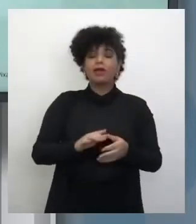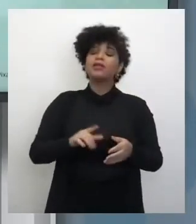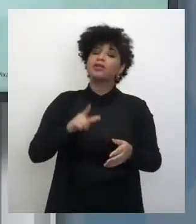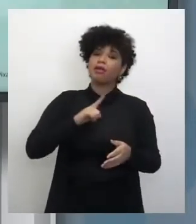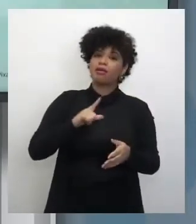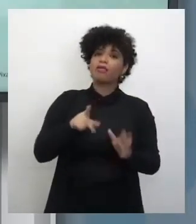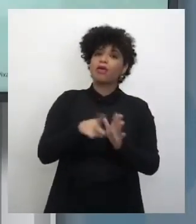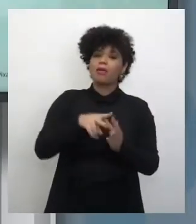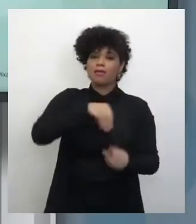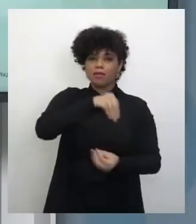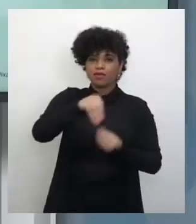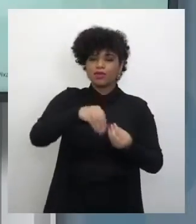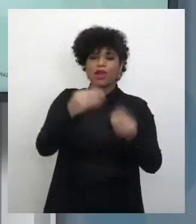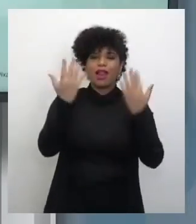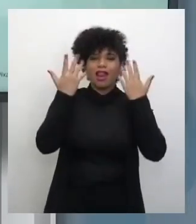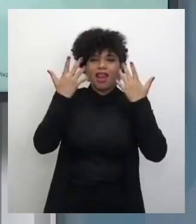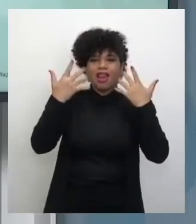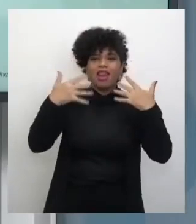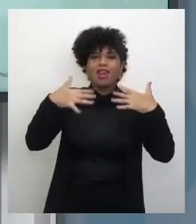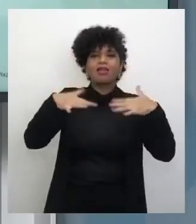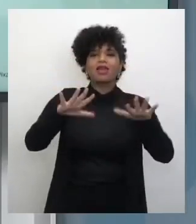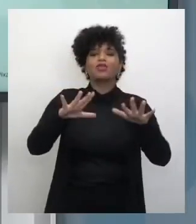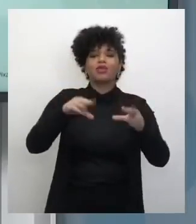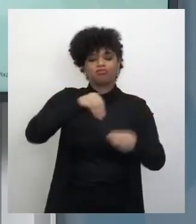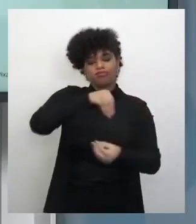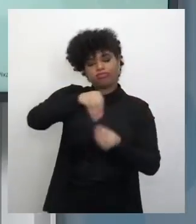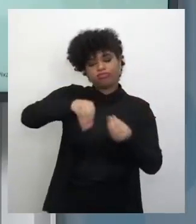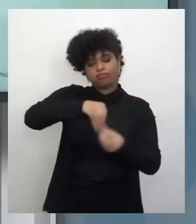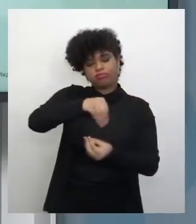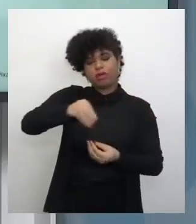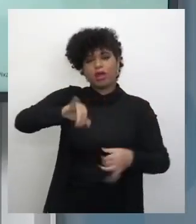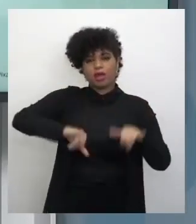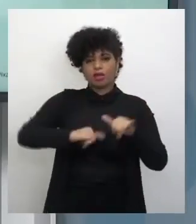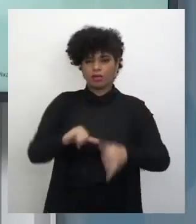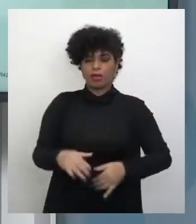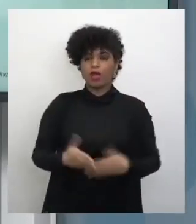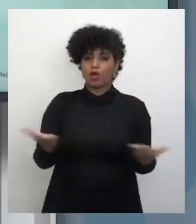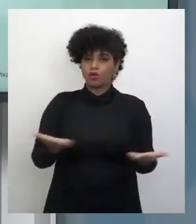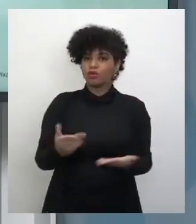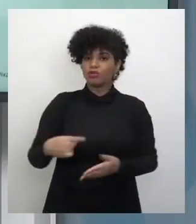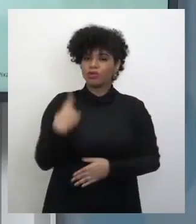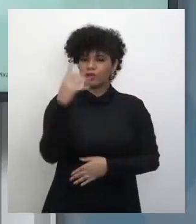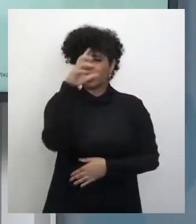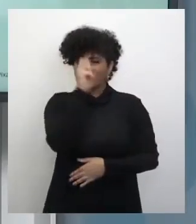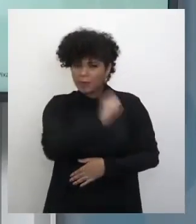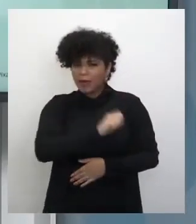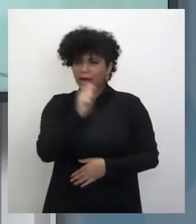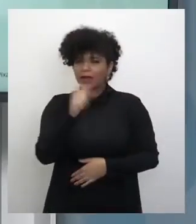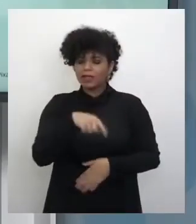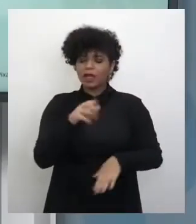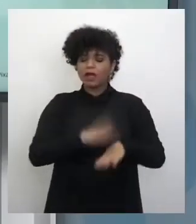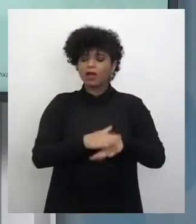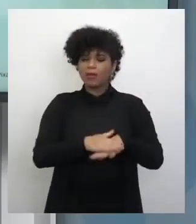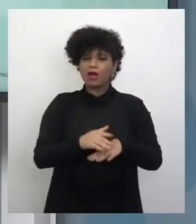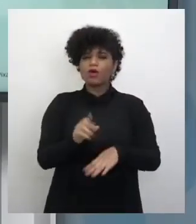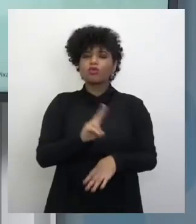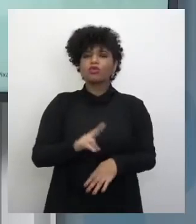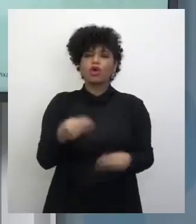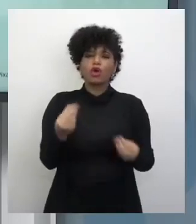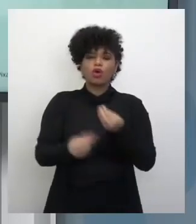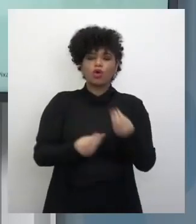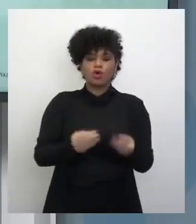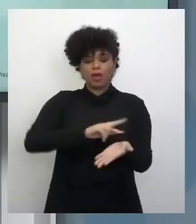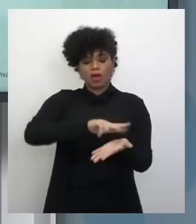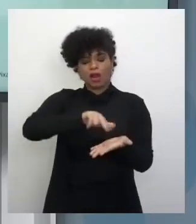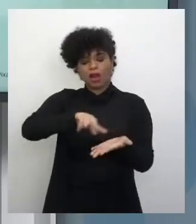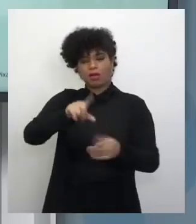ou que é uma química natural, mas ele tem química. Então a gente vai aprender hoje como utilizar esses produtos